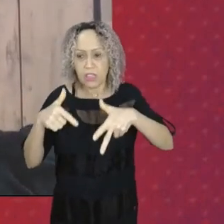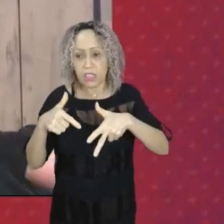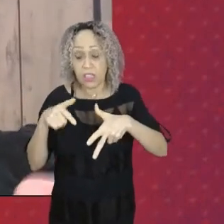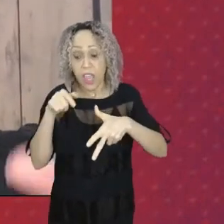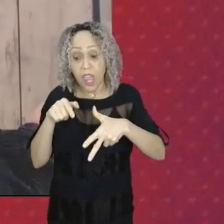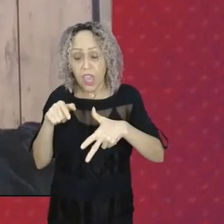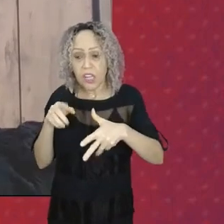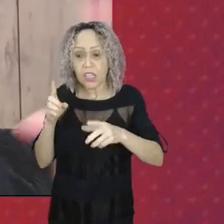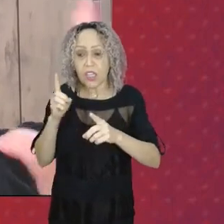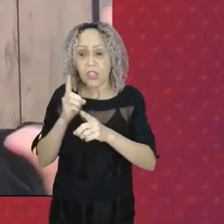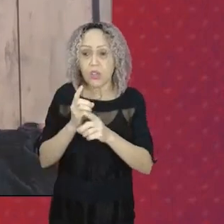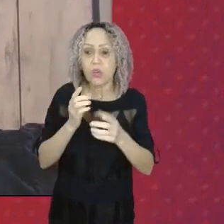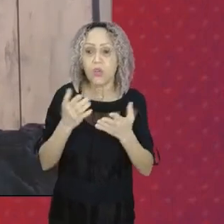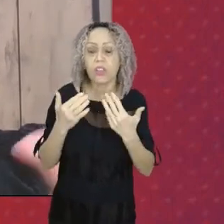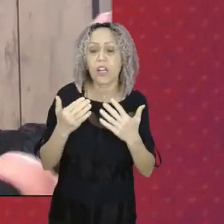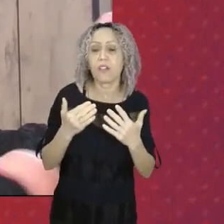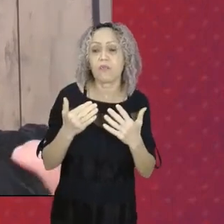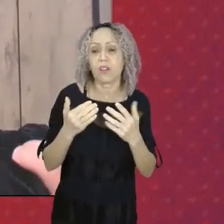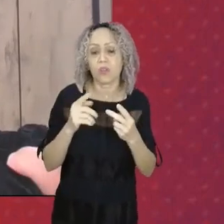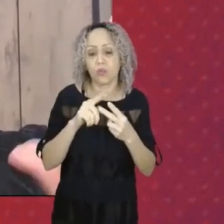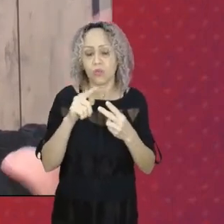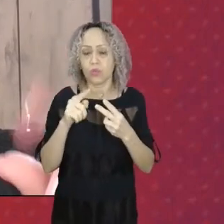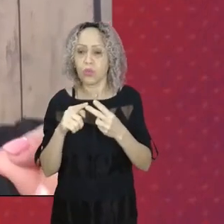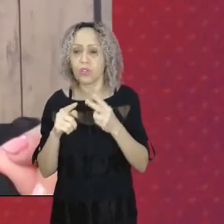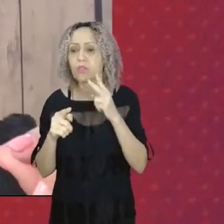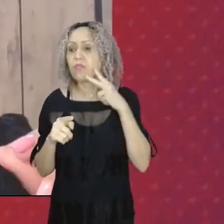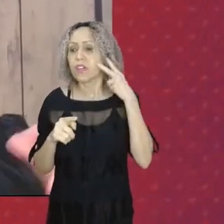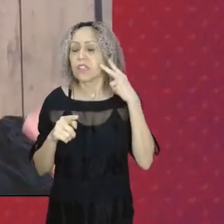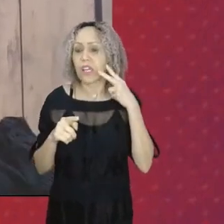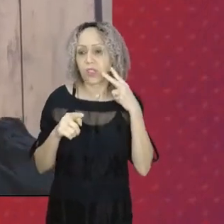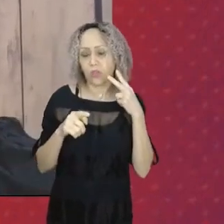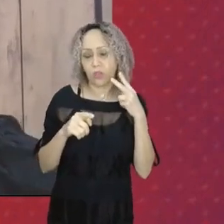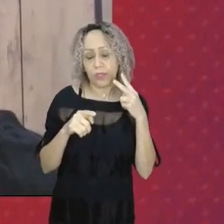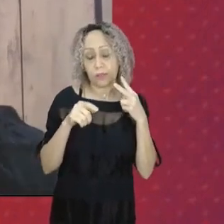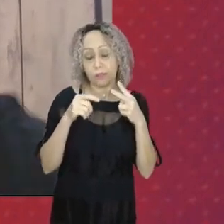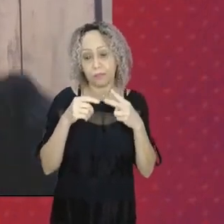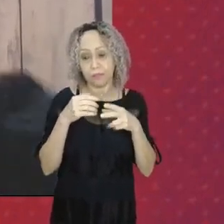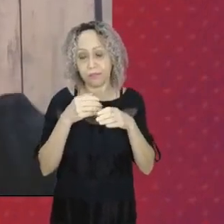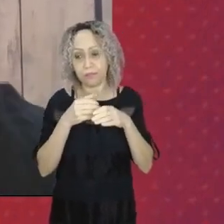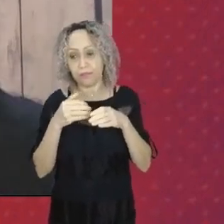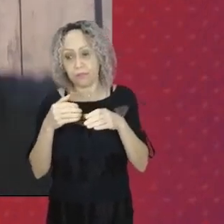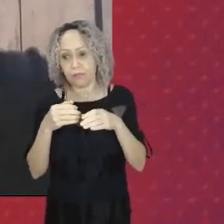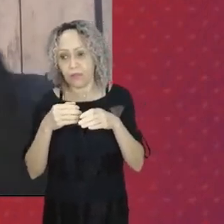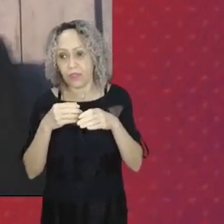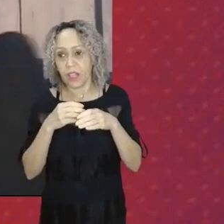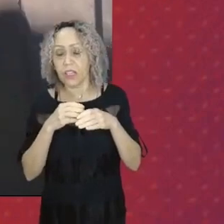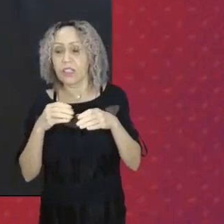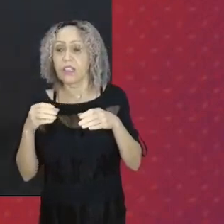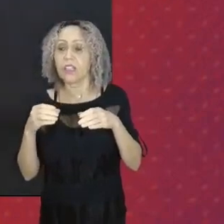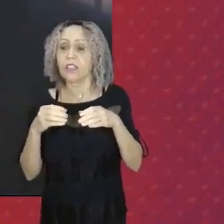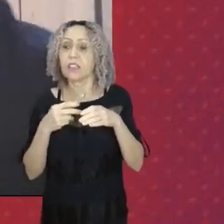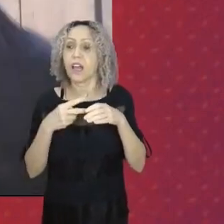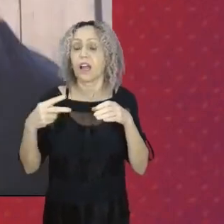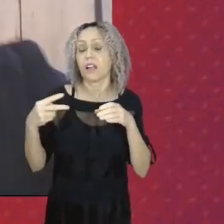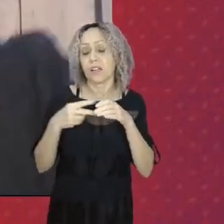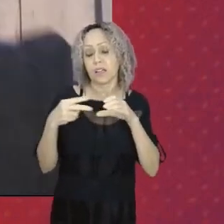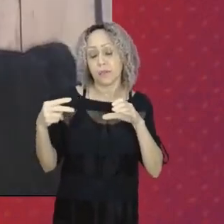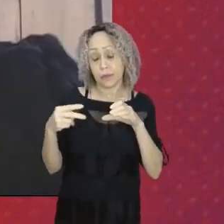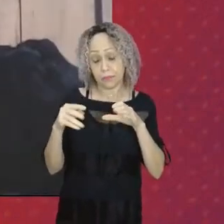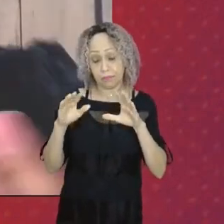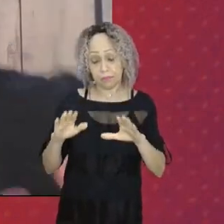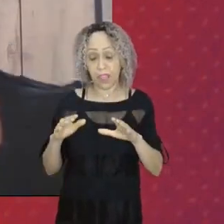Câmara Municipal para tentar debater algumas pautas sobre a temática LGBT. Mas o que acontece?